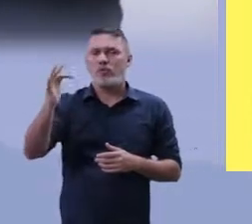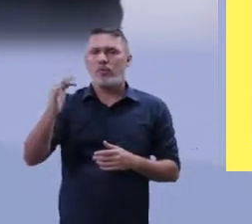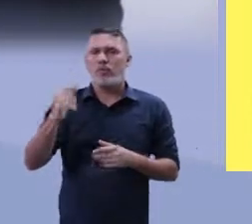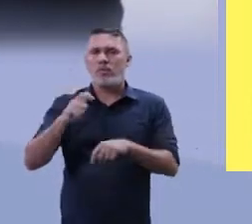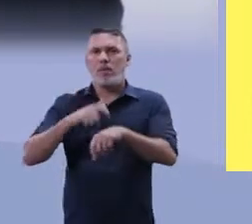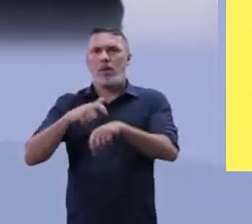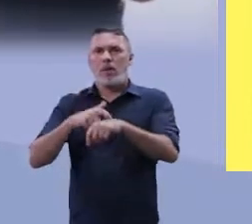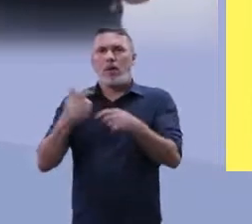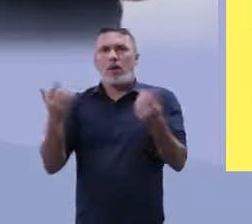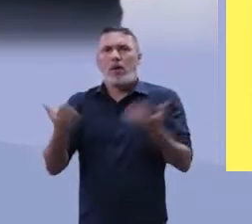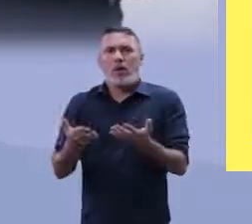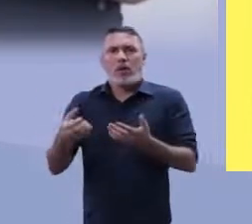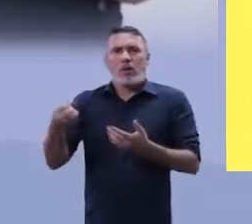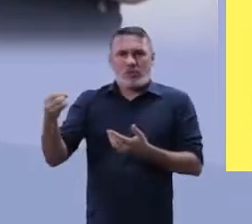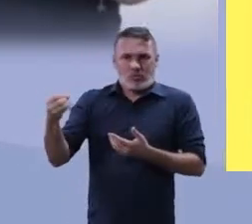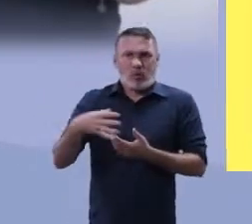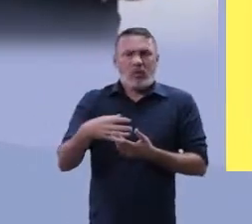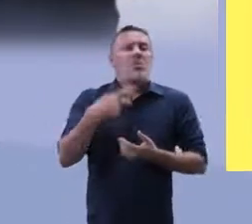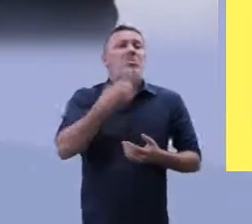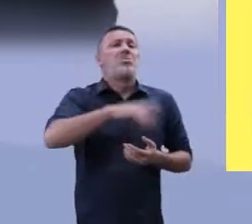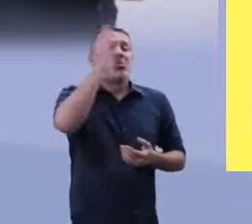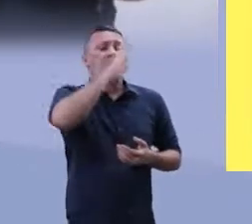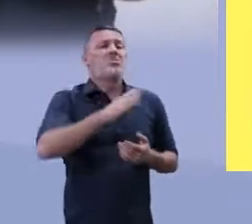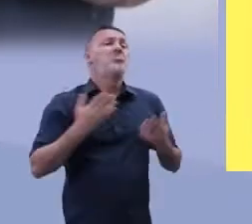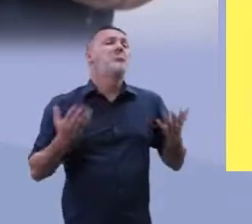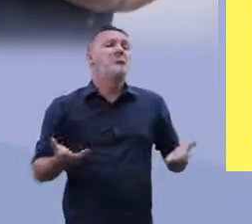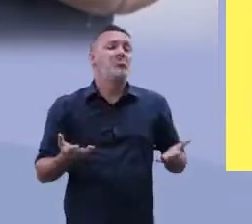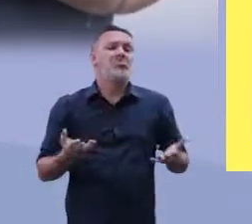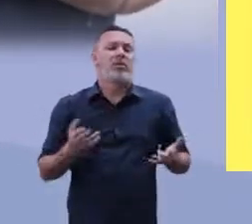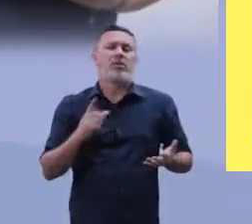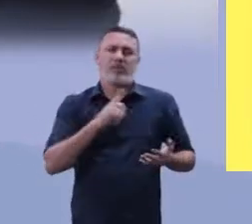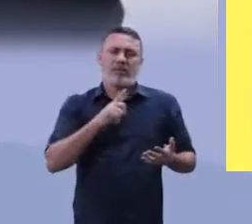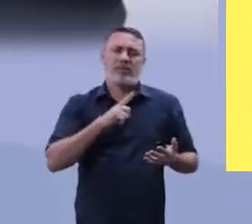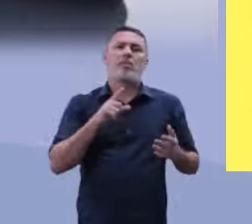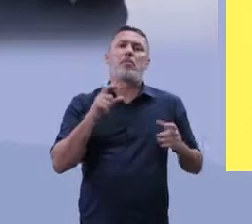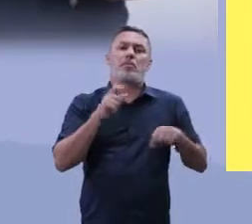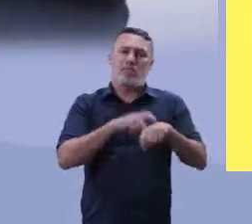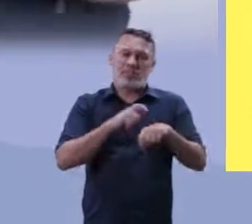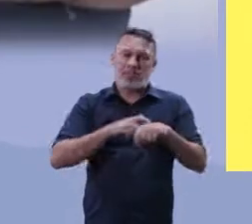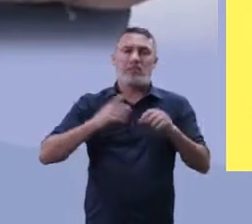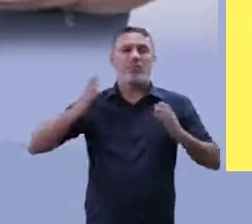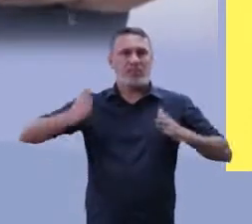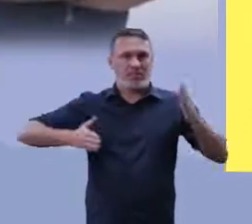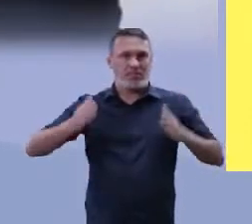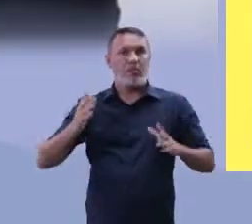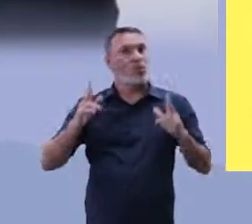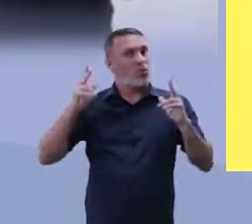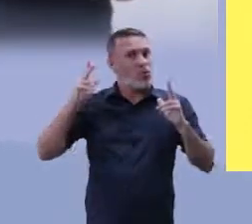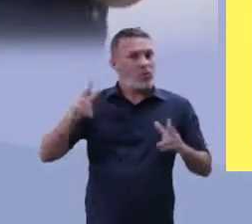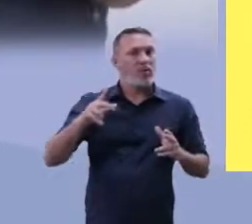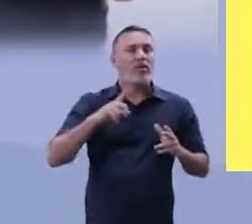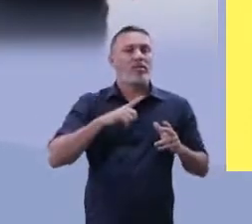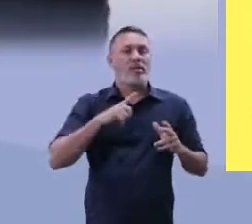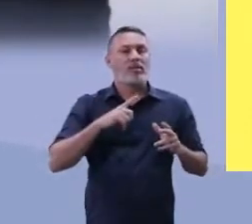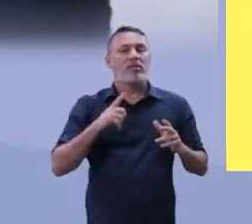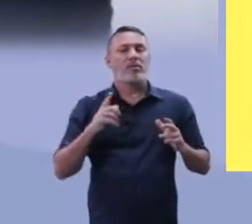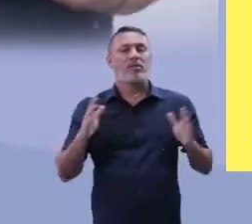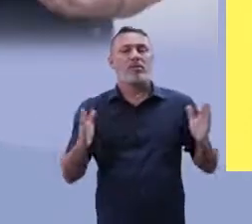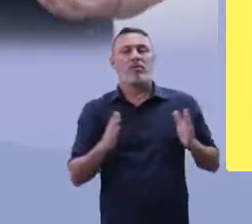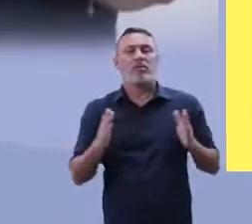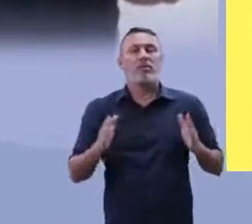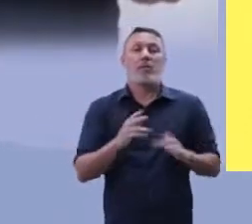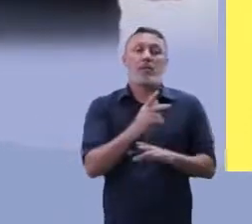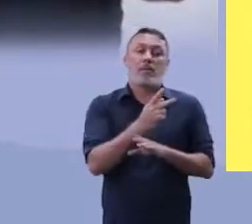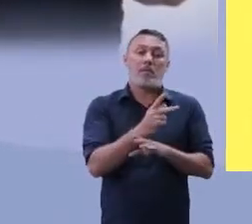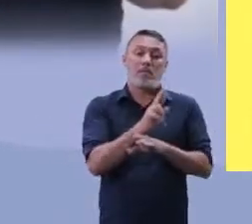o contemporâneo, a modernidade. E nós, no Brasil, vivenciávamos do mesmo modo um período que nós vamos